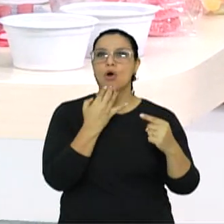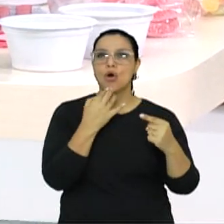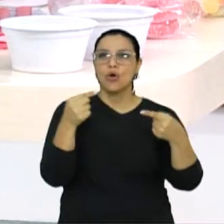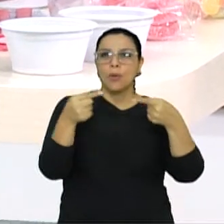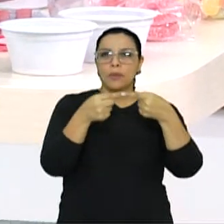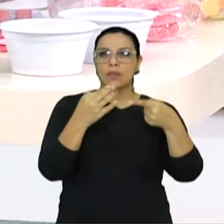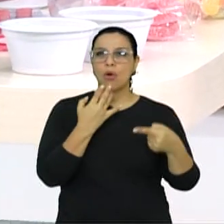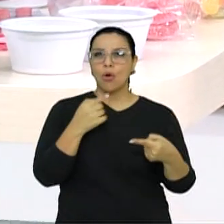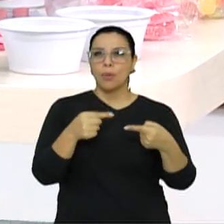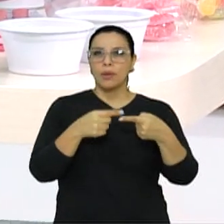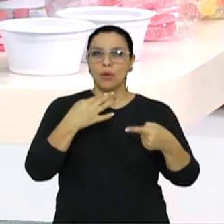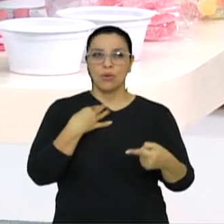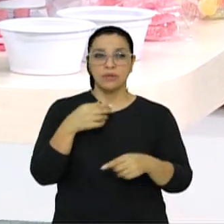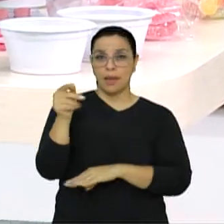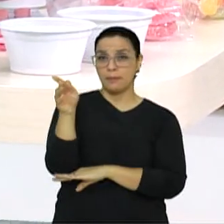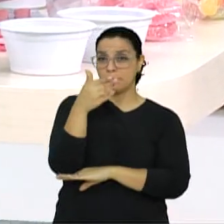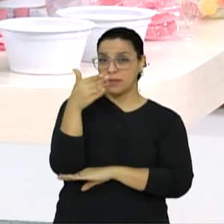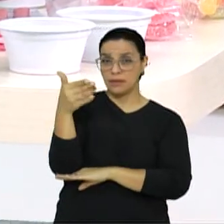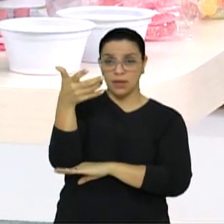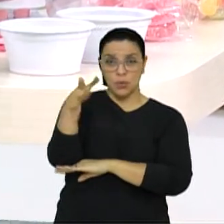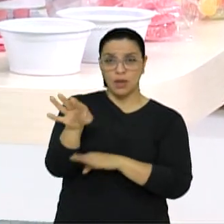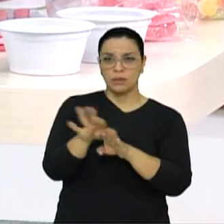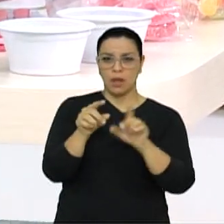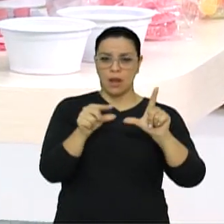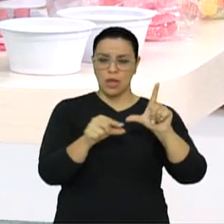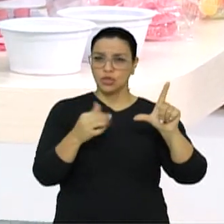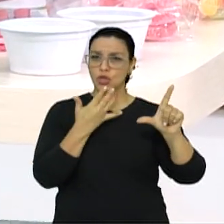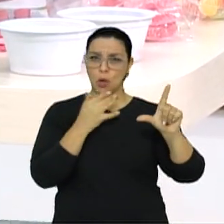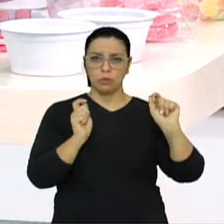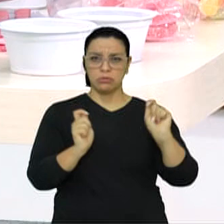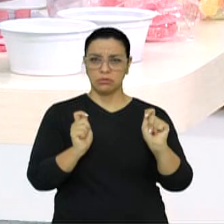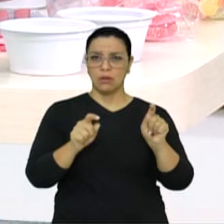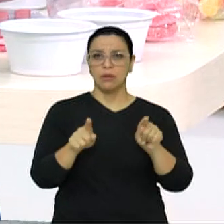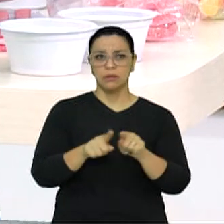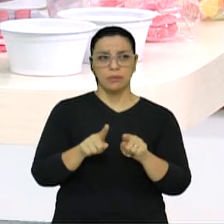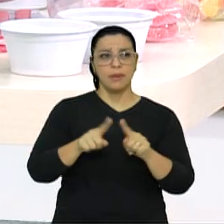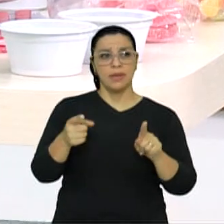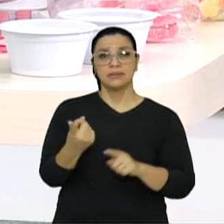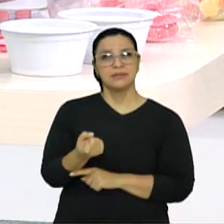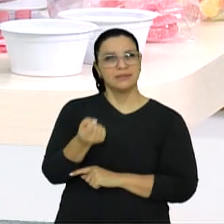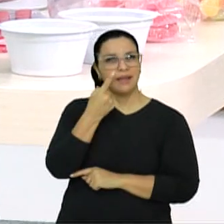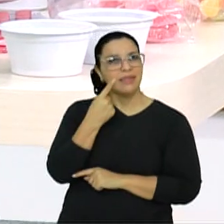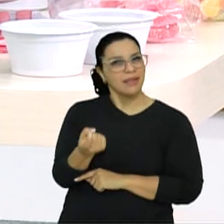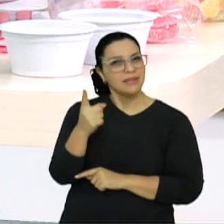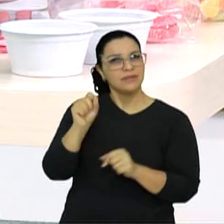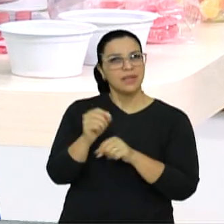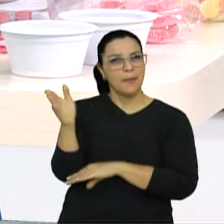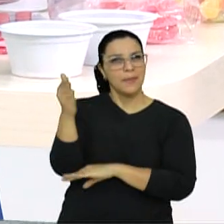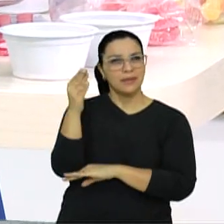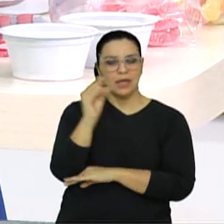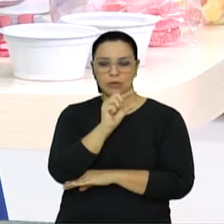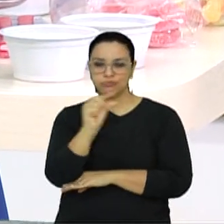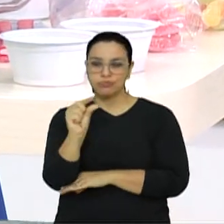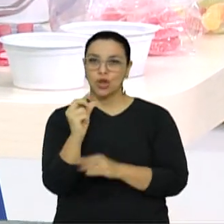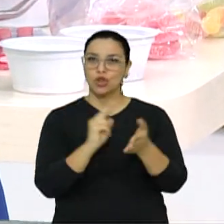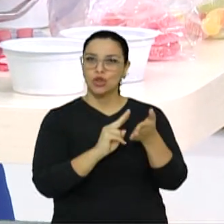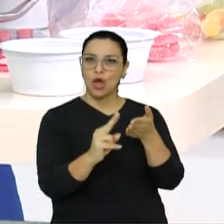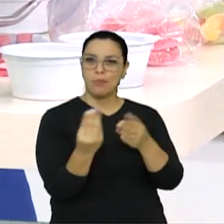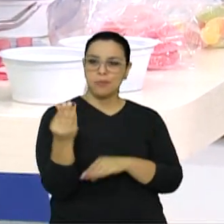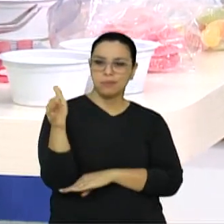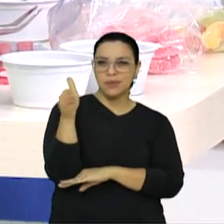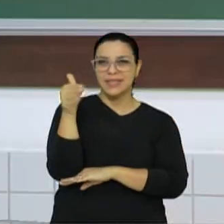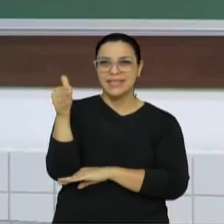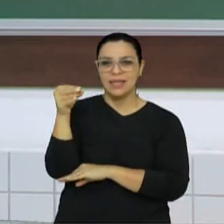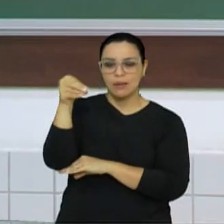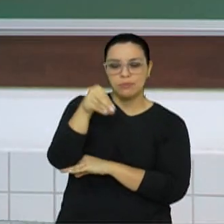você não quiser colocar as bandeirinhas, você só coloca a legenda com as cores, mas é interessante também você fazer as bandeirinhas, tá? Cada uma